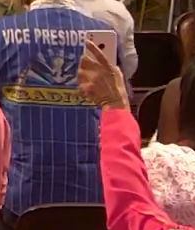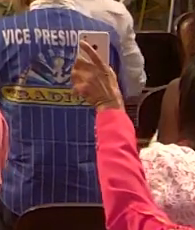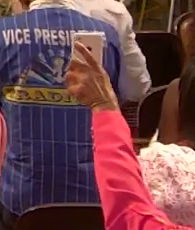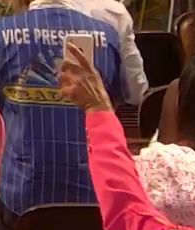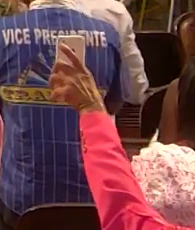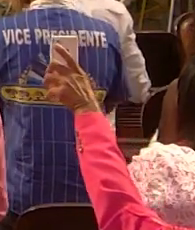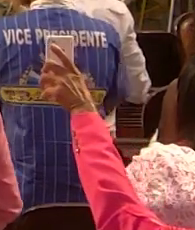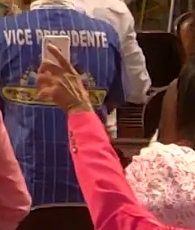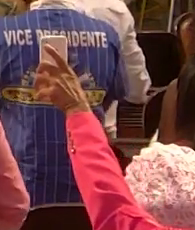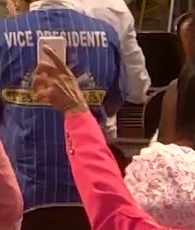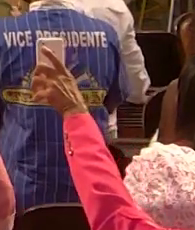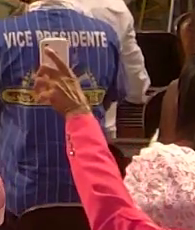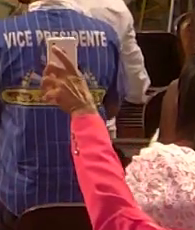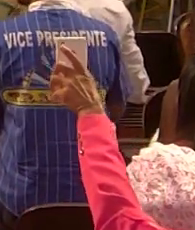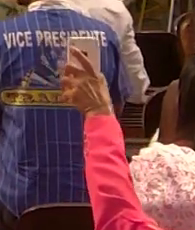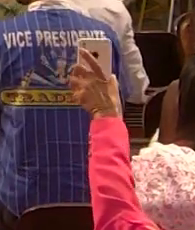Ceará.